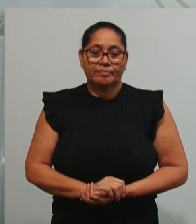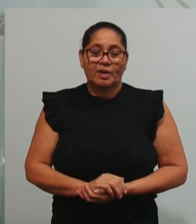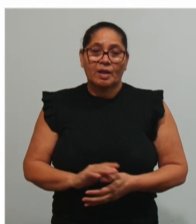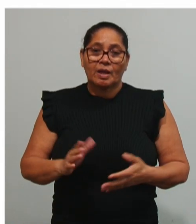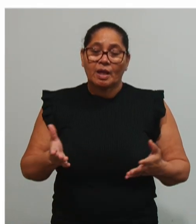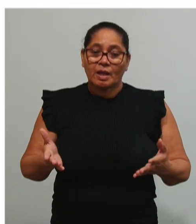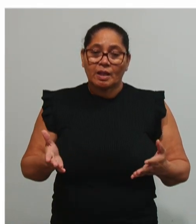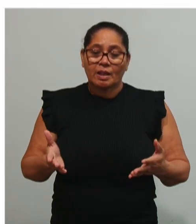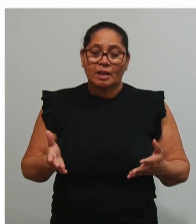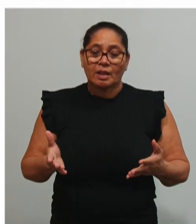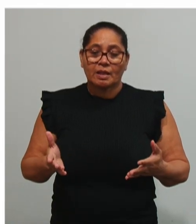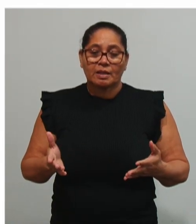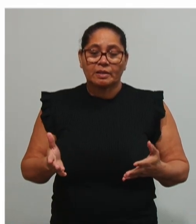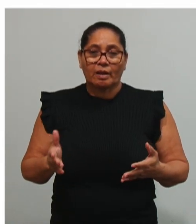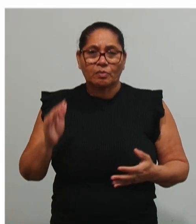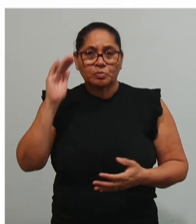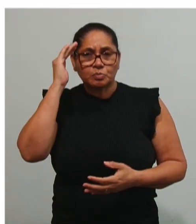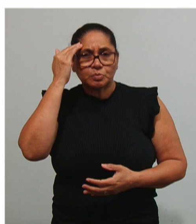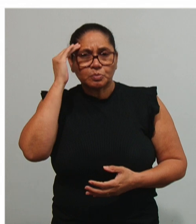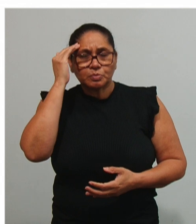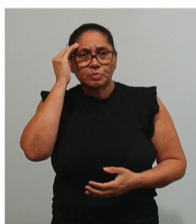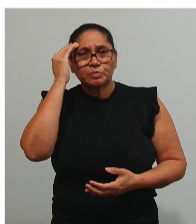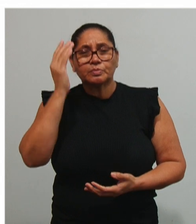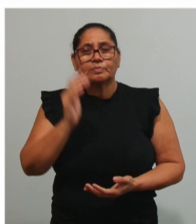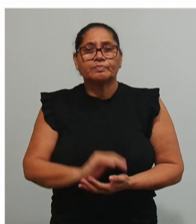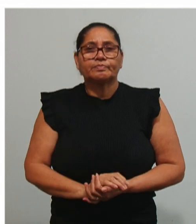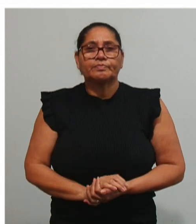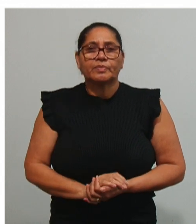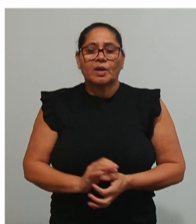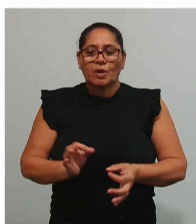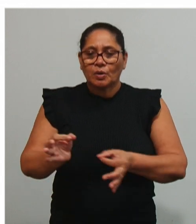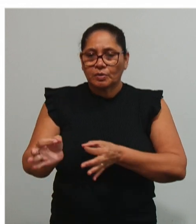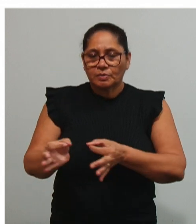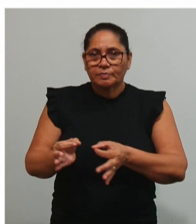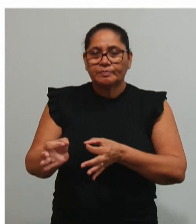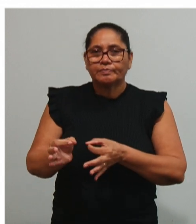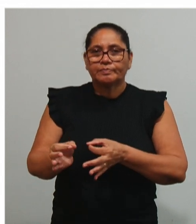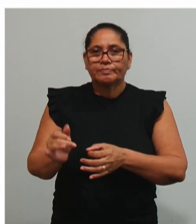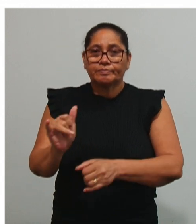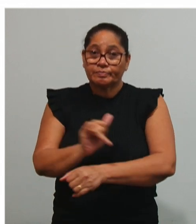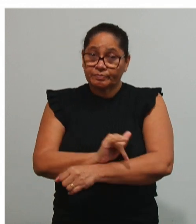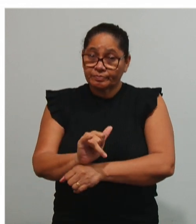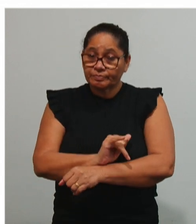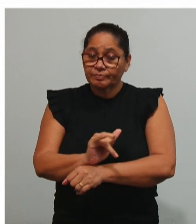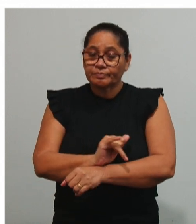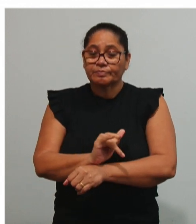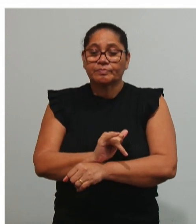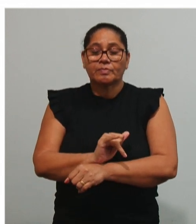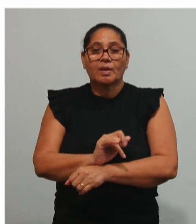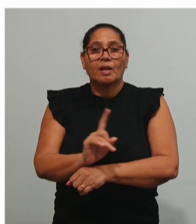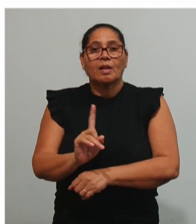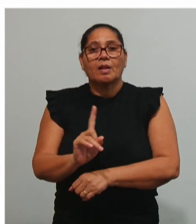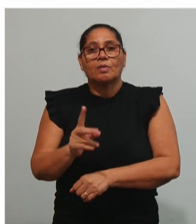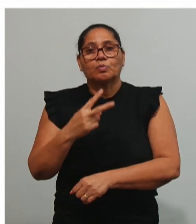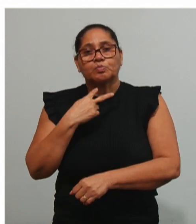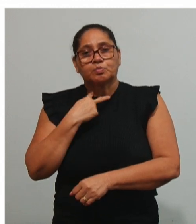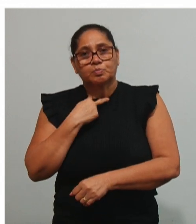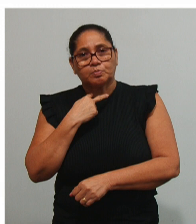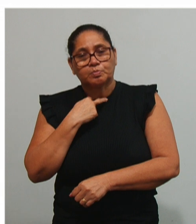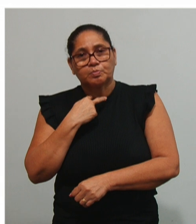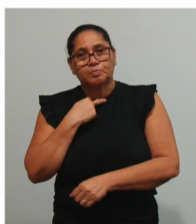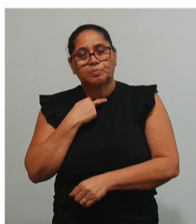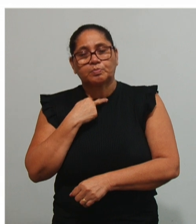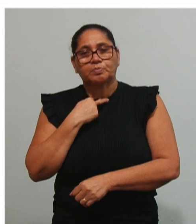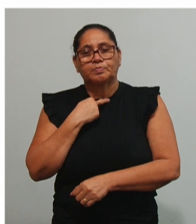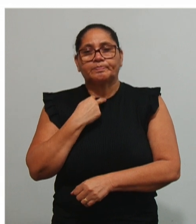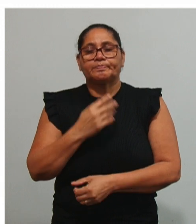Então, fechando aqui o nosso entendimento, né? O planejamento estratégico não pode ser